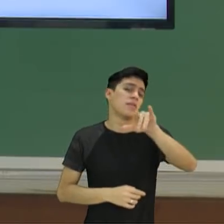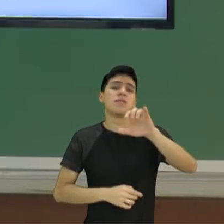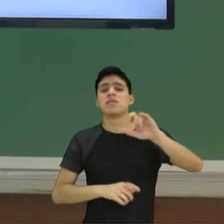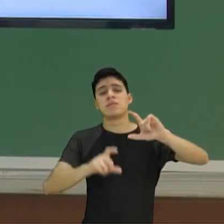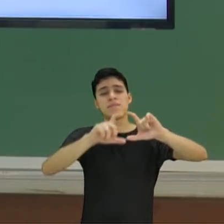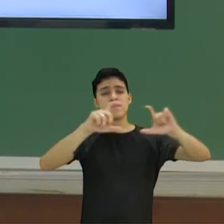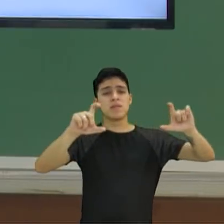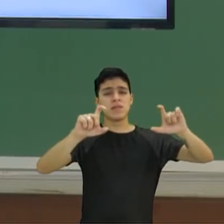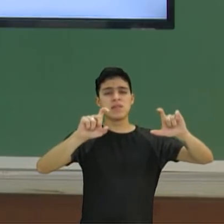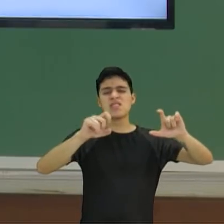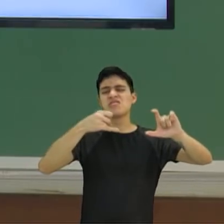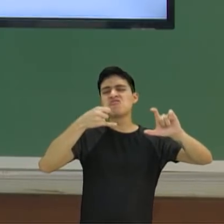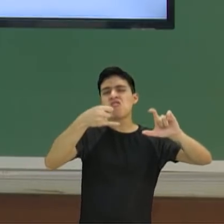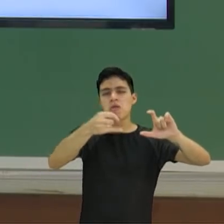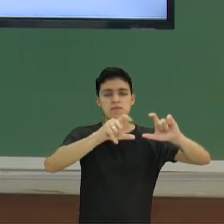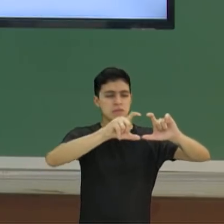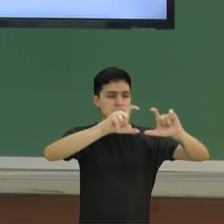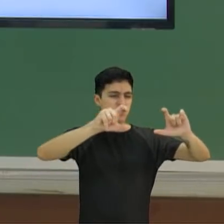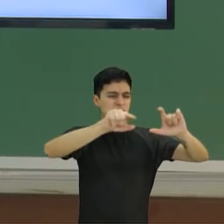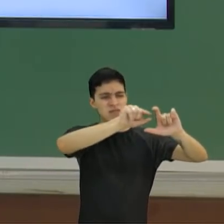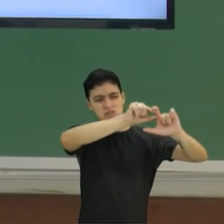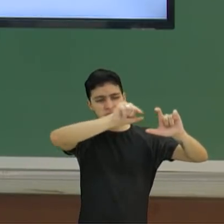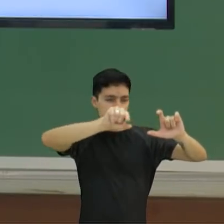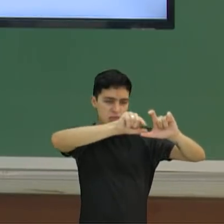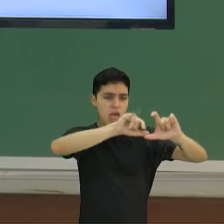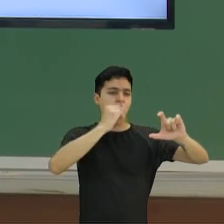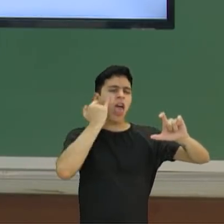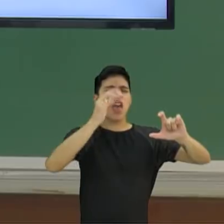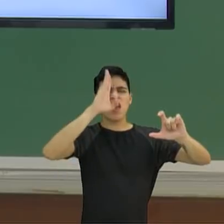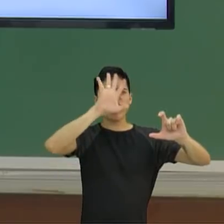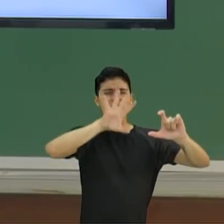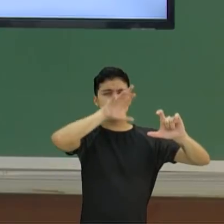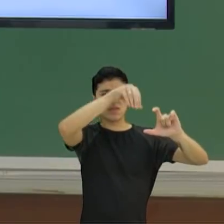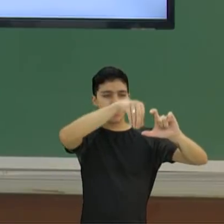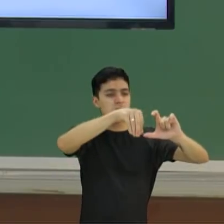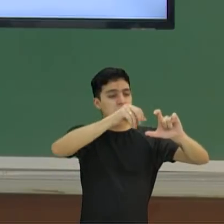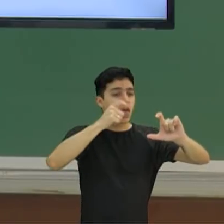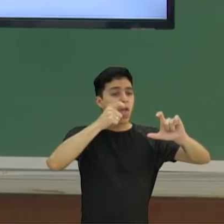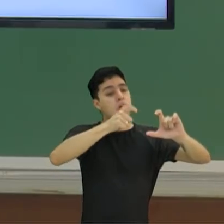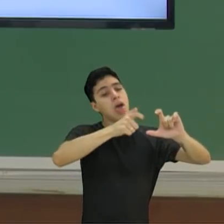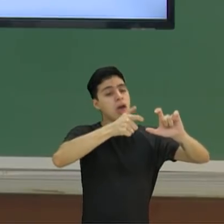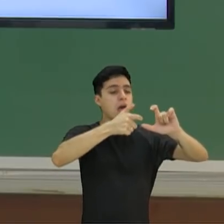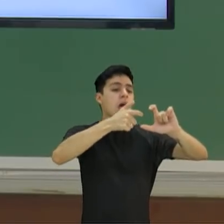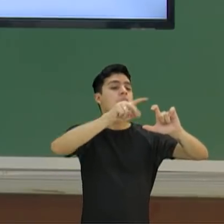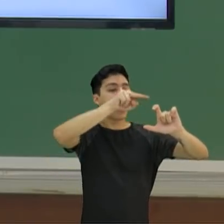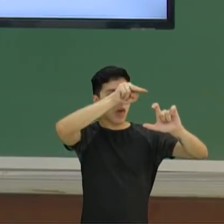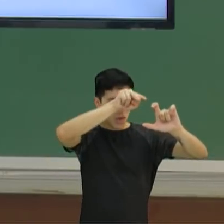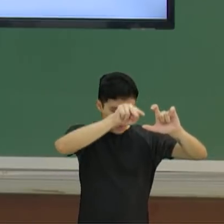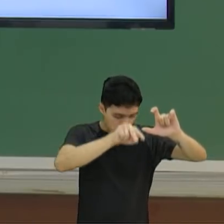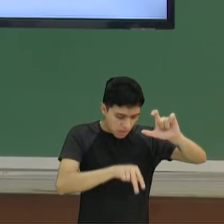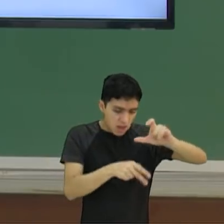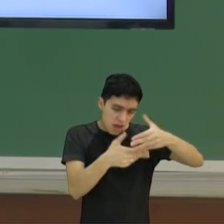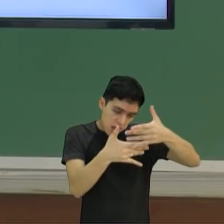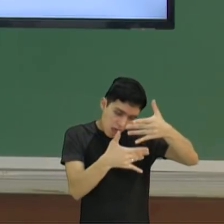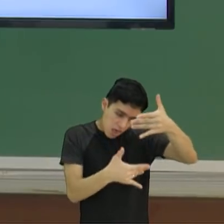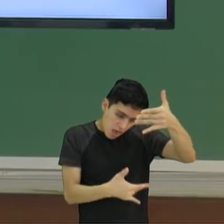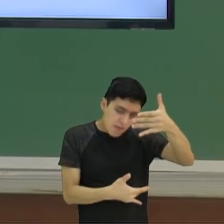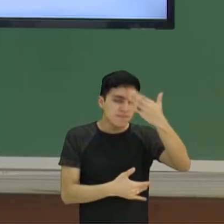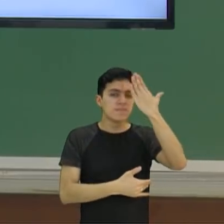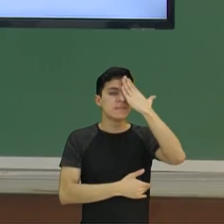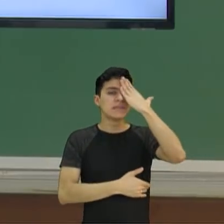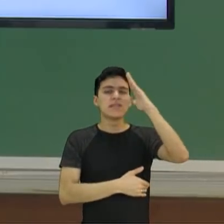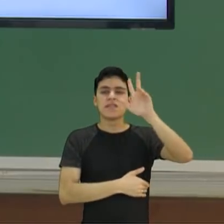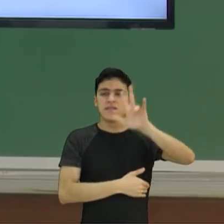parágrafo introdutório, ele traz as principais informações e desperta a atenção do leitor para querer saber mais. Então, ele